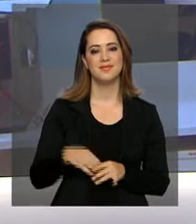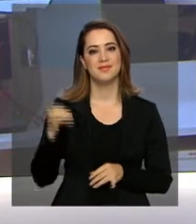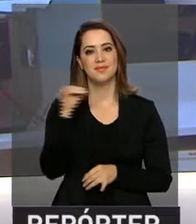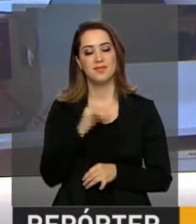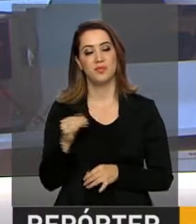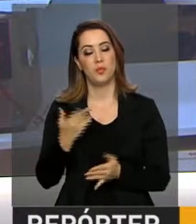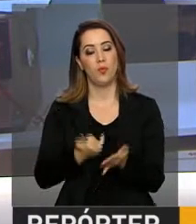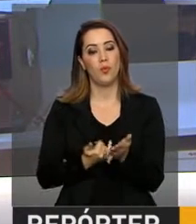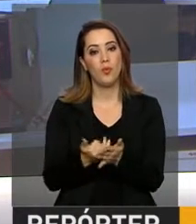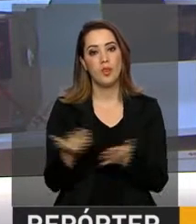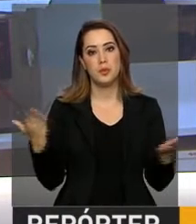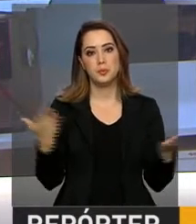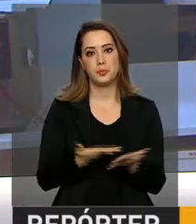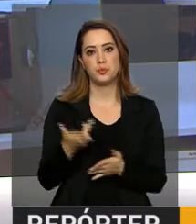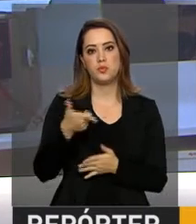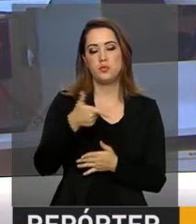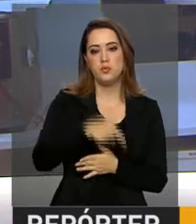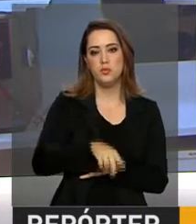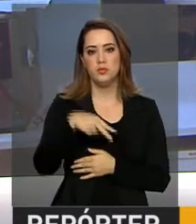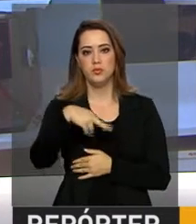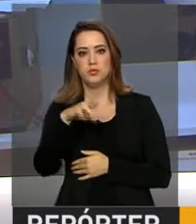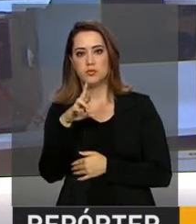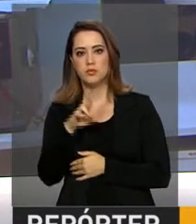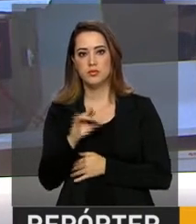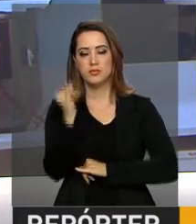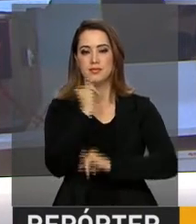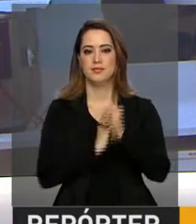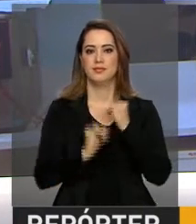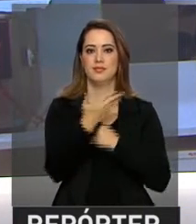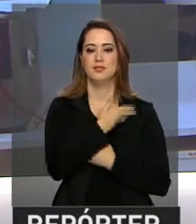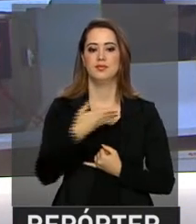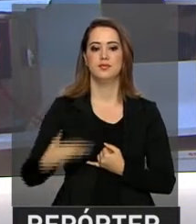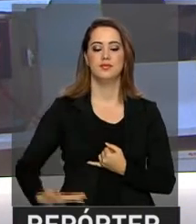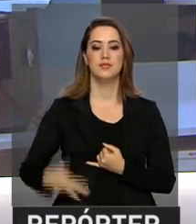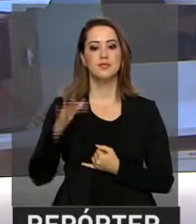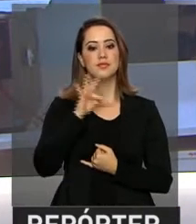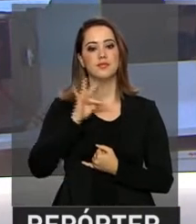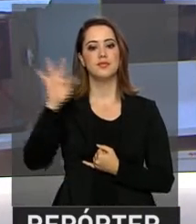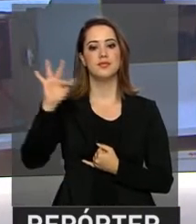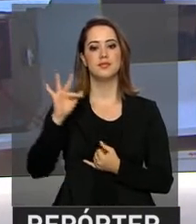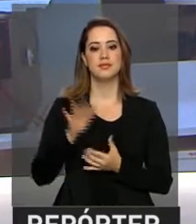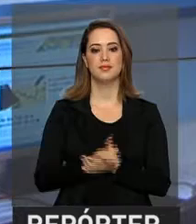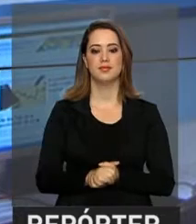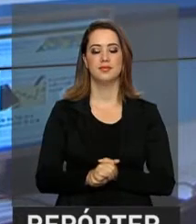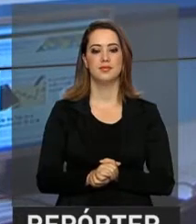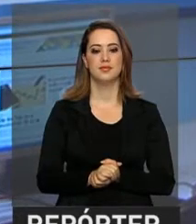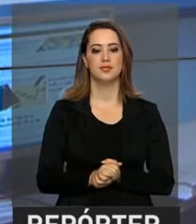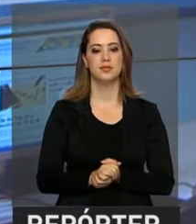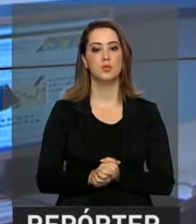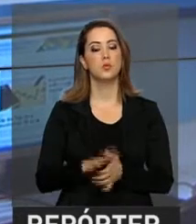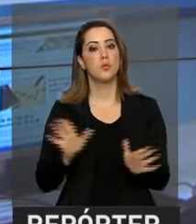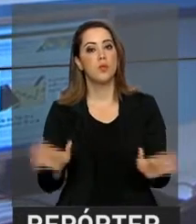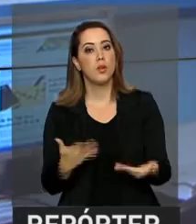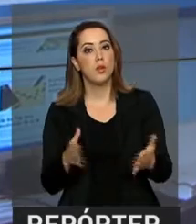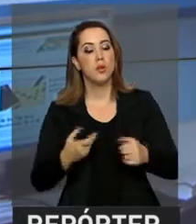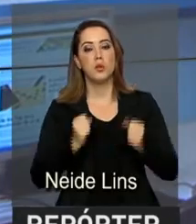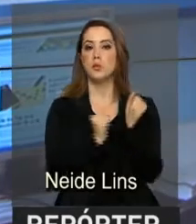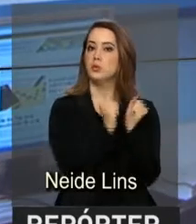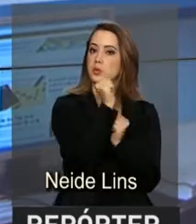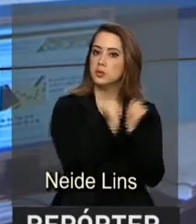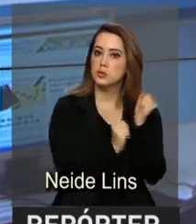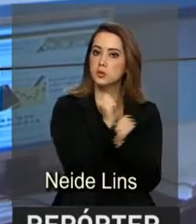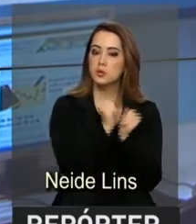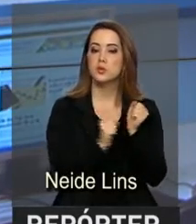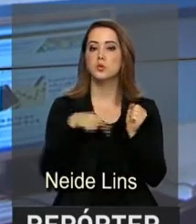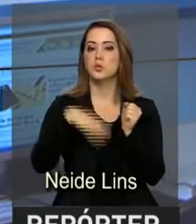Olá, começa agora mais uma edição do Repórter NBR e as notícias do governo federal. A produção da indústria brasileira